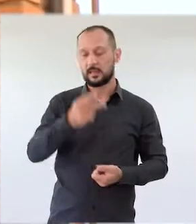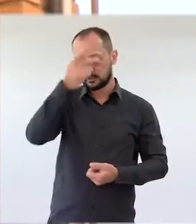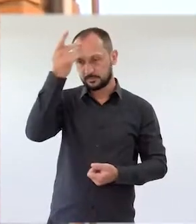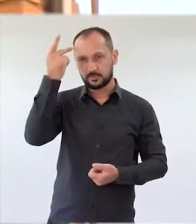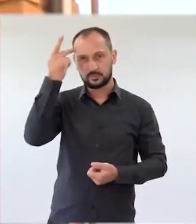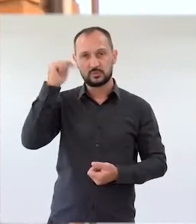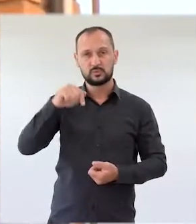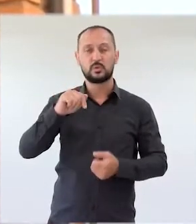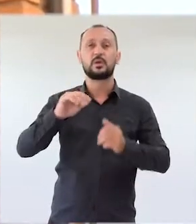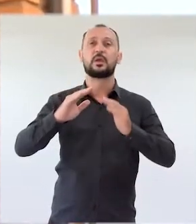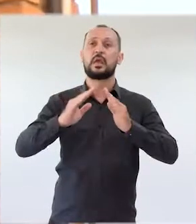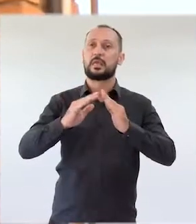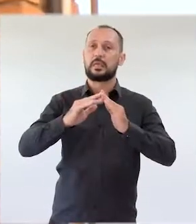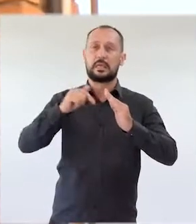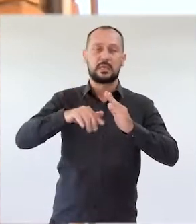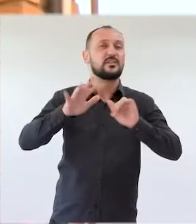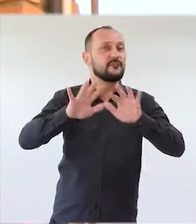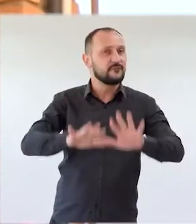agradece.